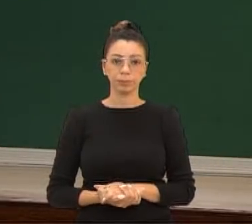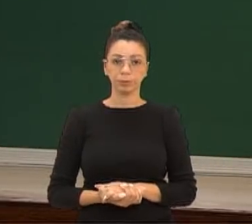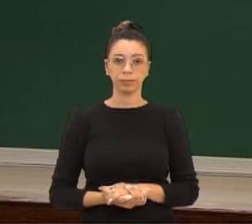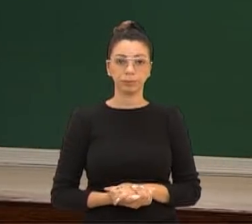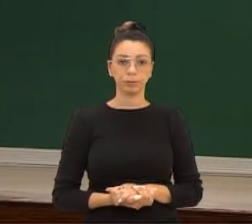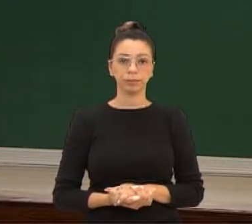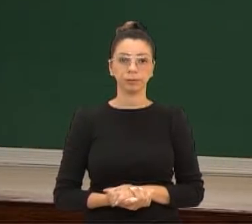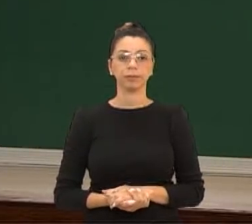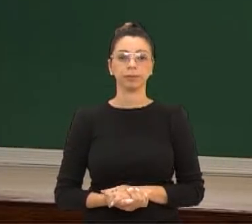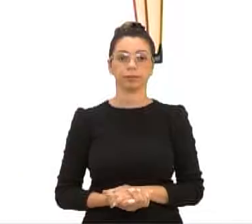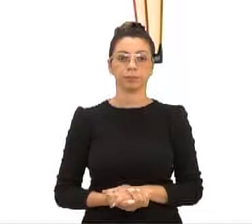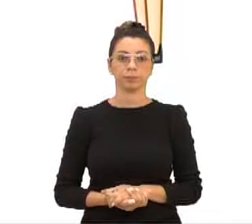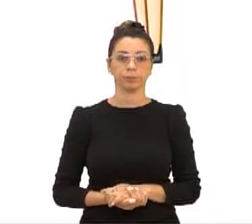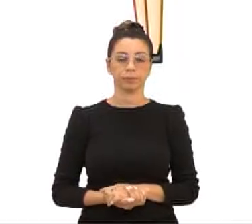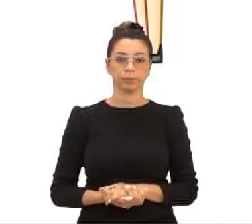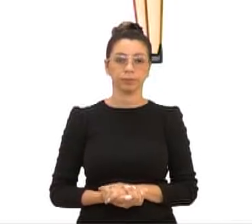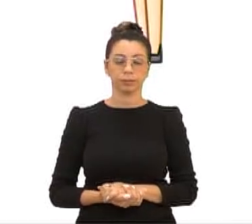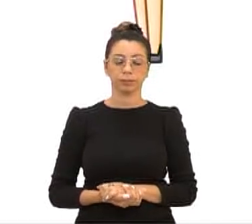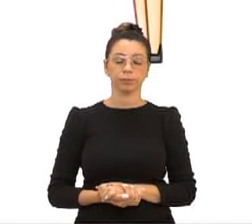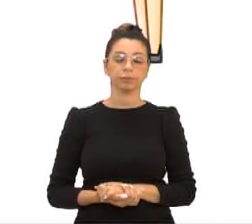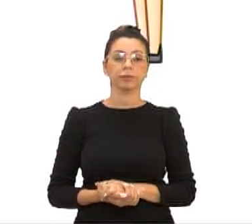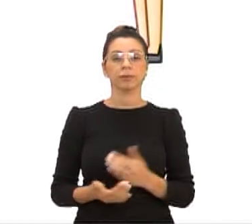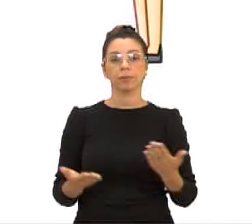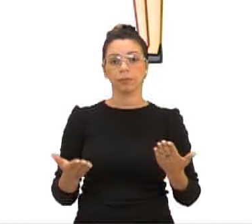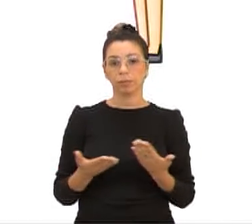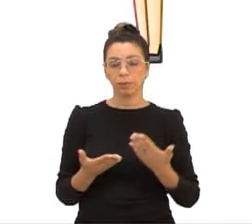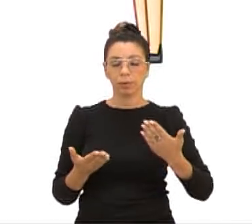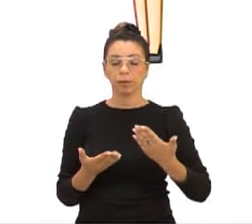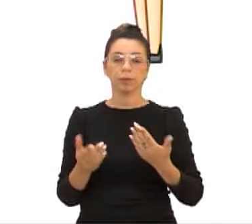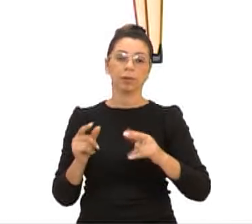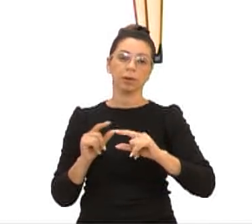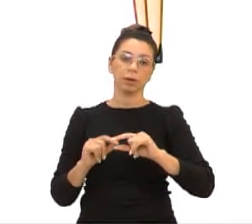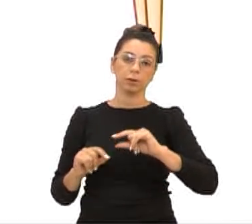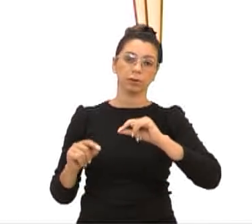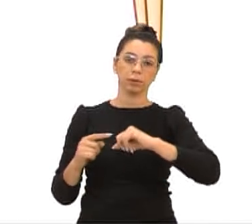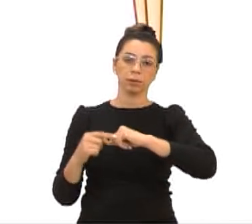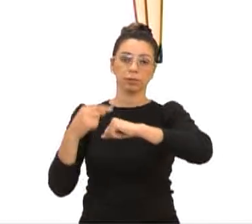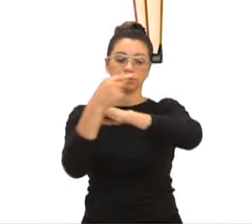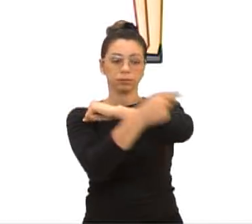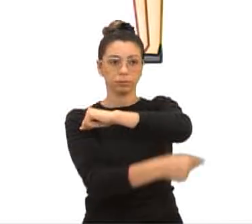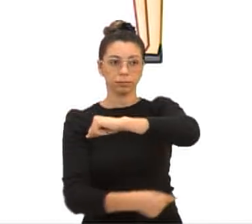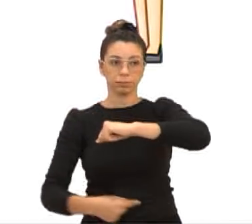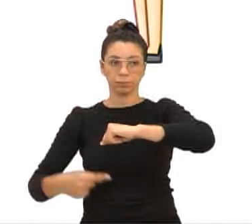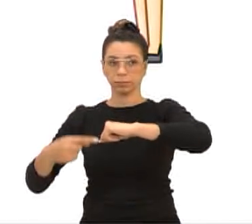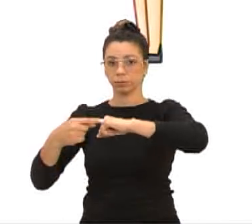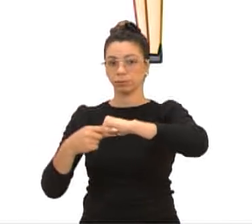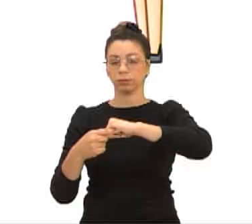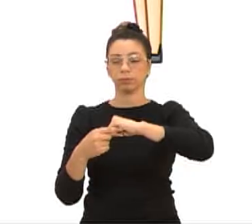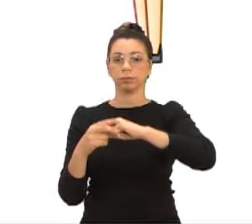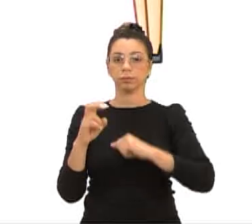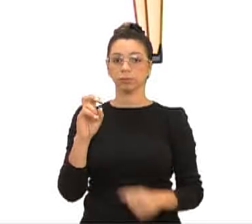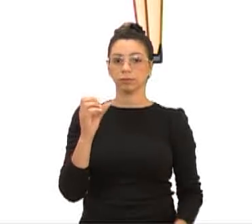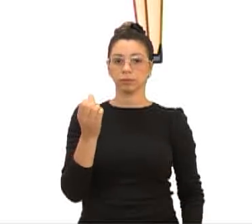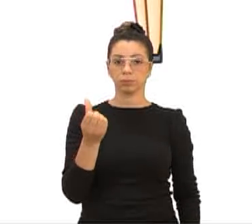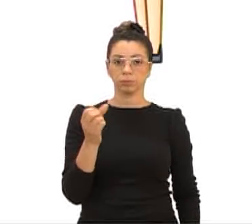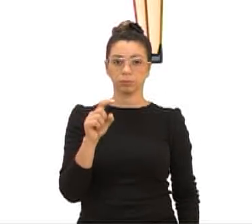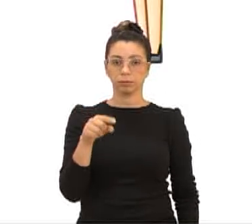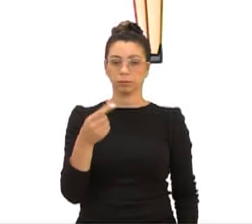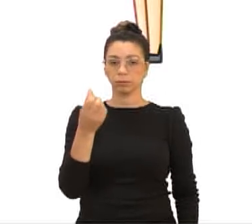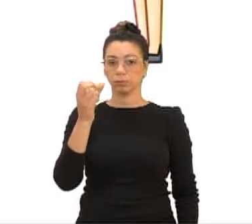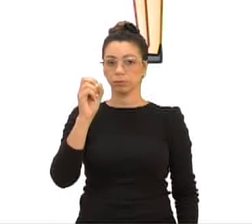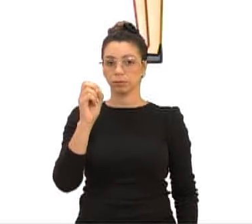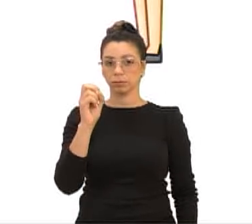ó. Temos agora o comprimento da circunferência 1, que é 56,52, e